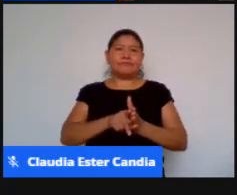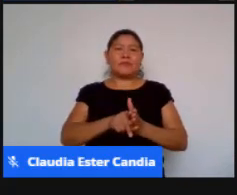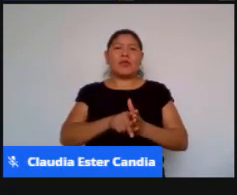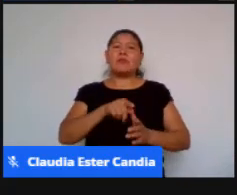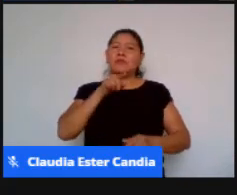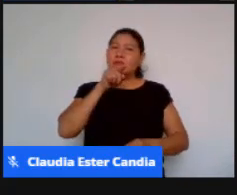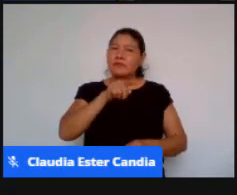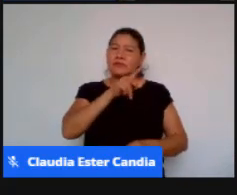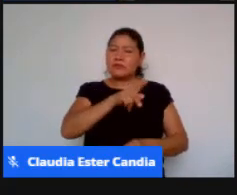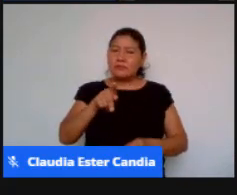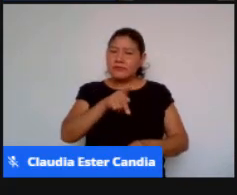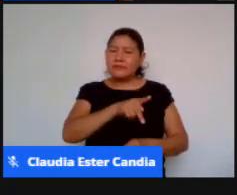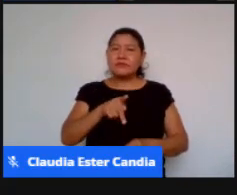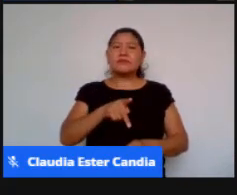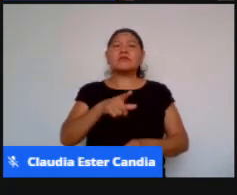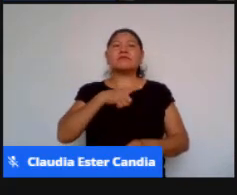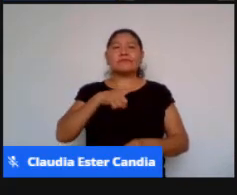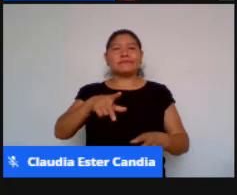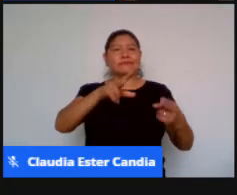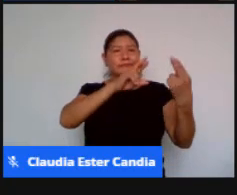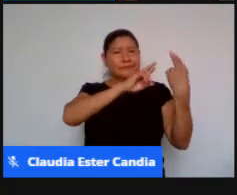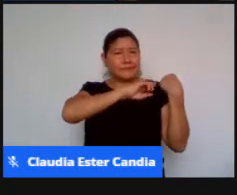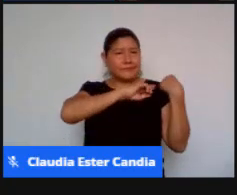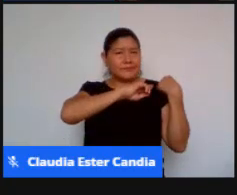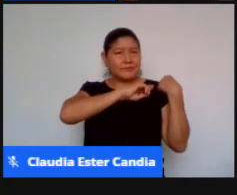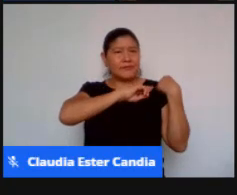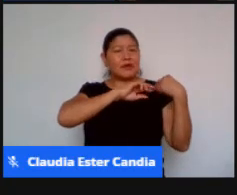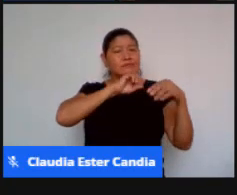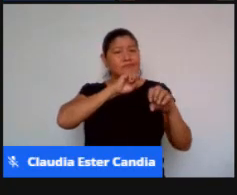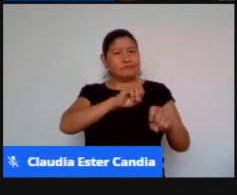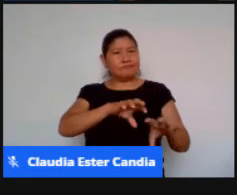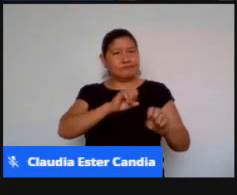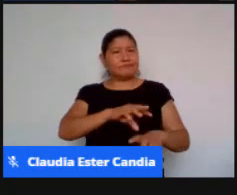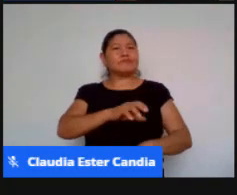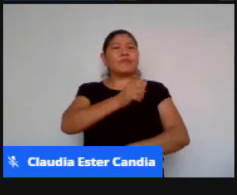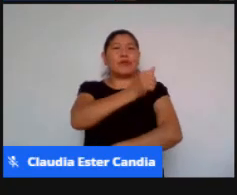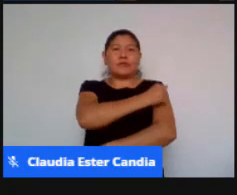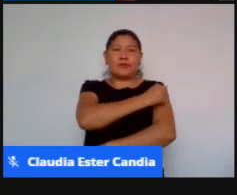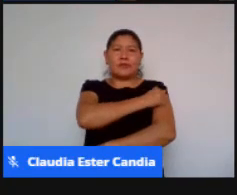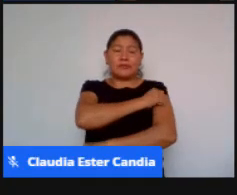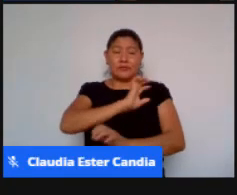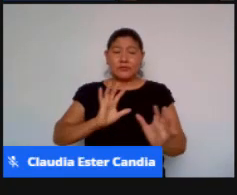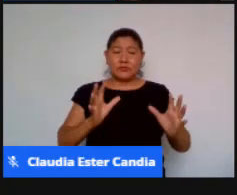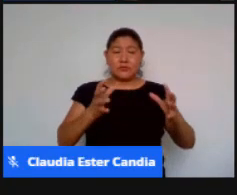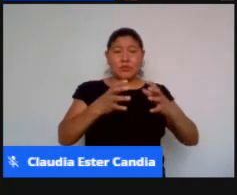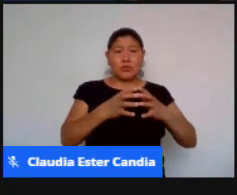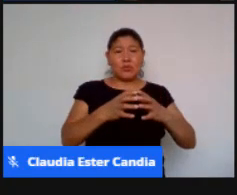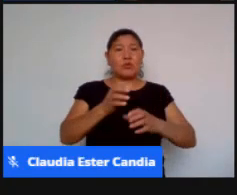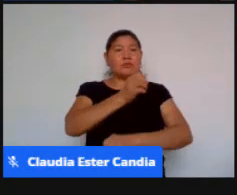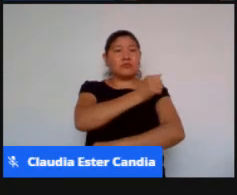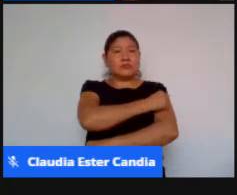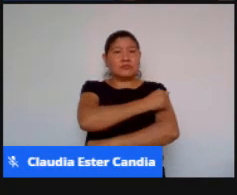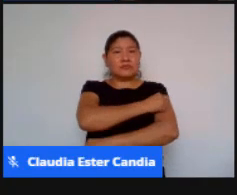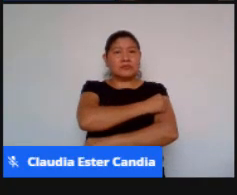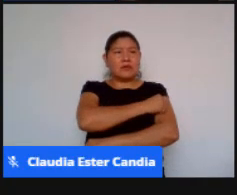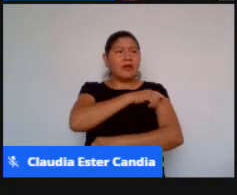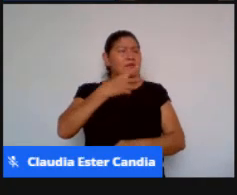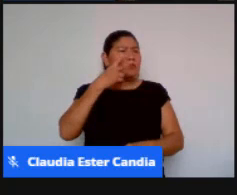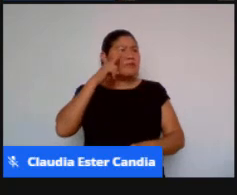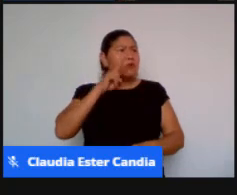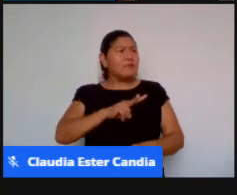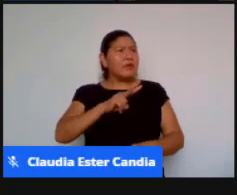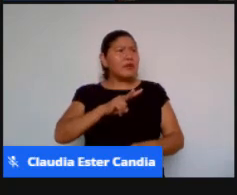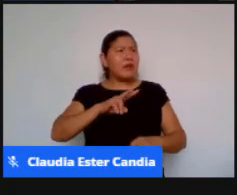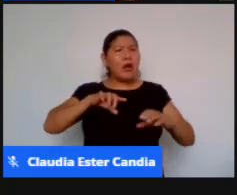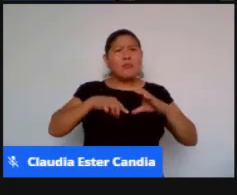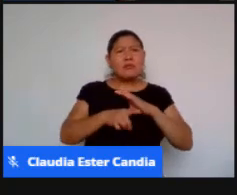você, professor, quando tiver com o seu grupo de alunos, eu sei que agora remoto é muito mais complexo, você vai saber qual é a profundidade